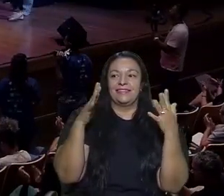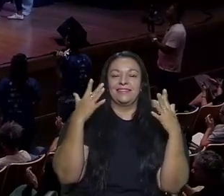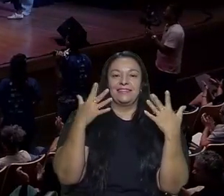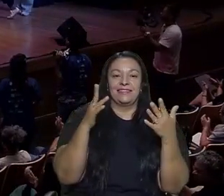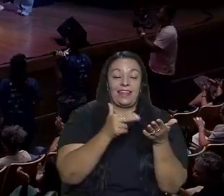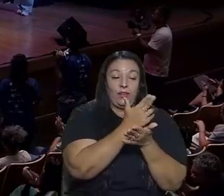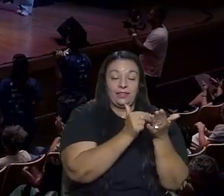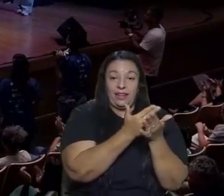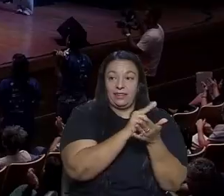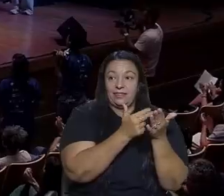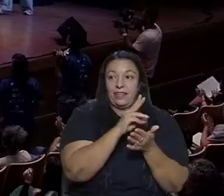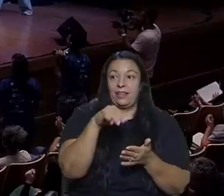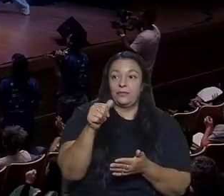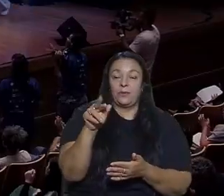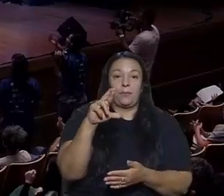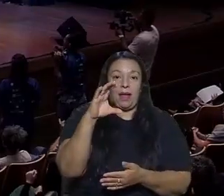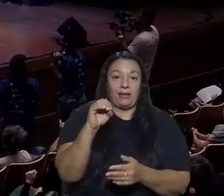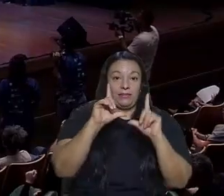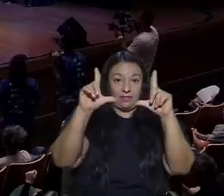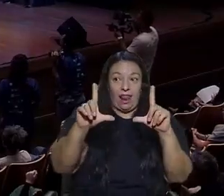O desenho do Marcos Otávio está no telão.